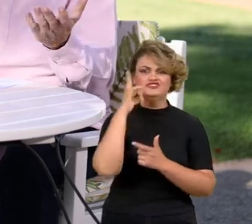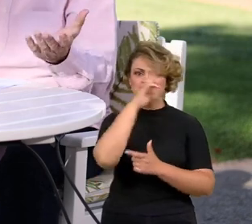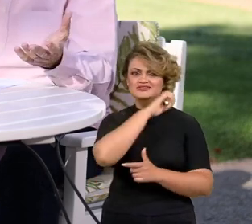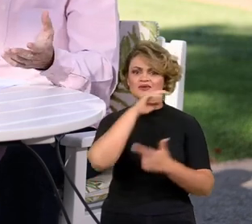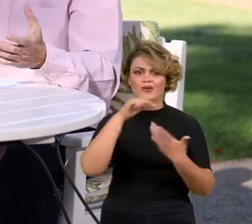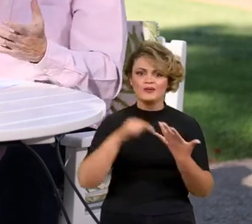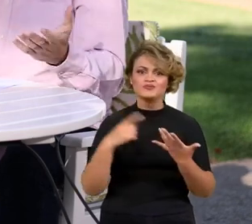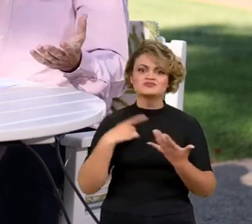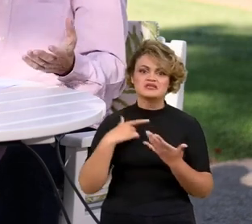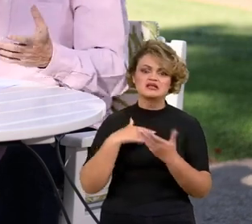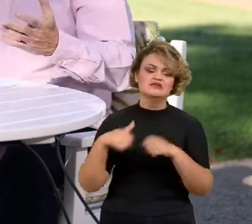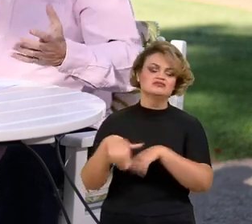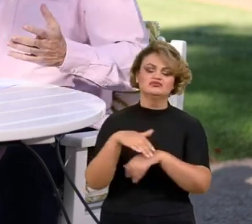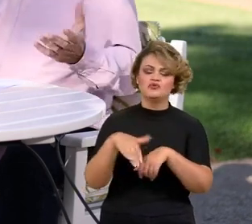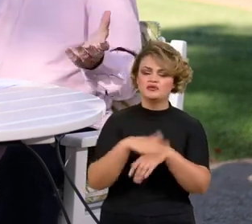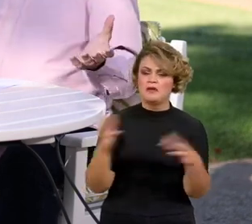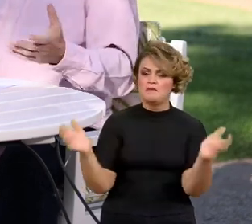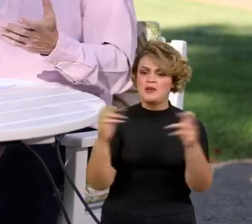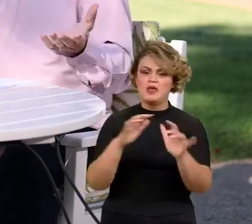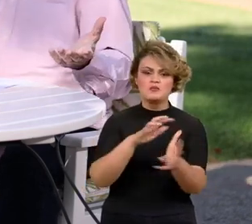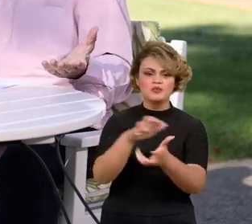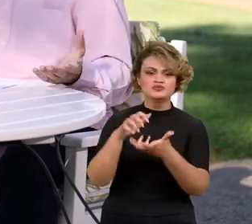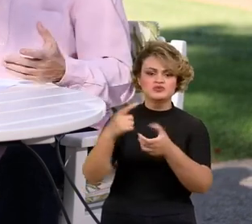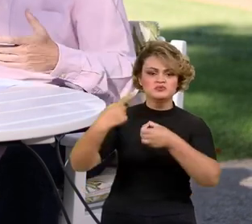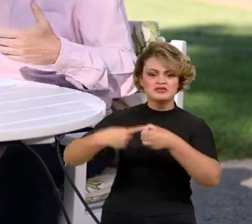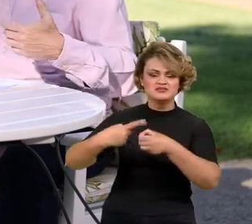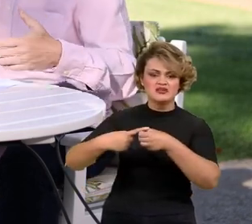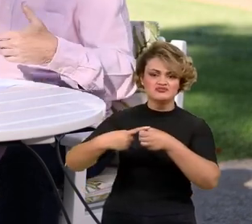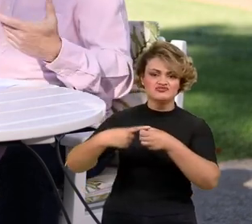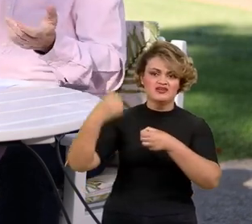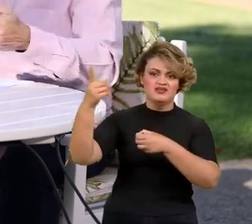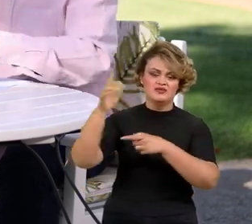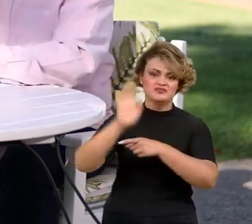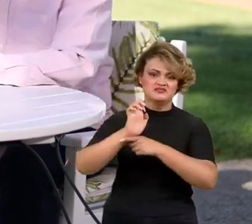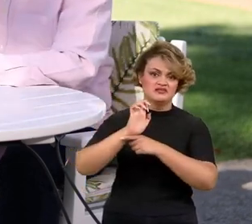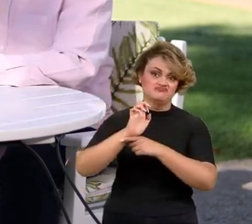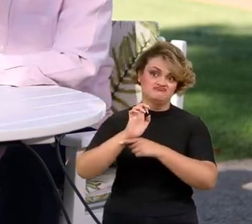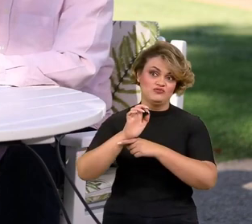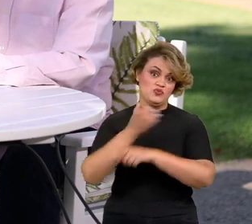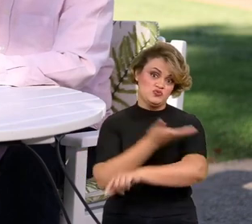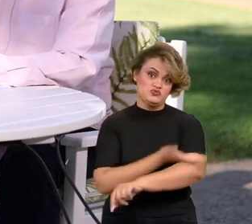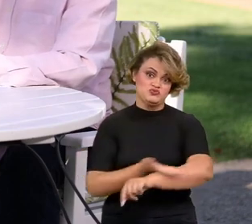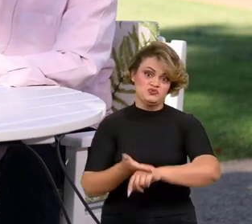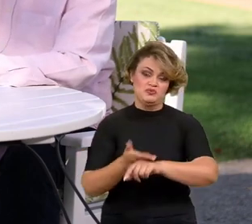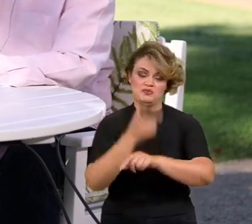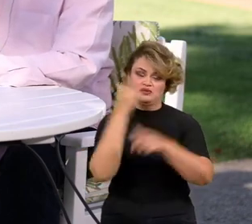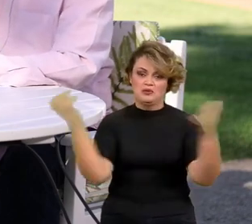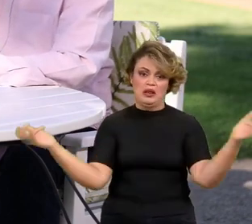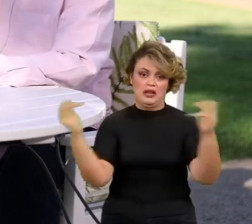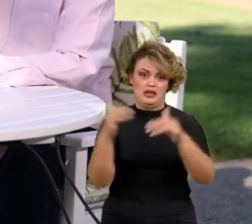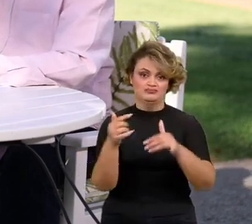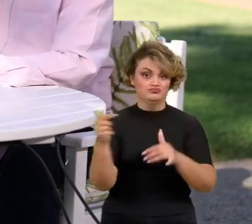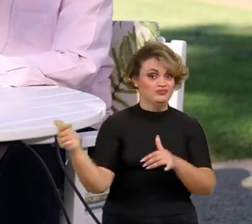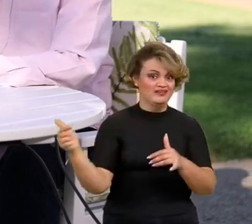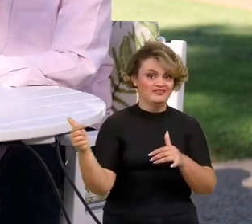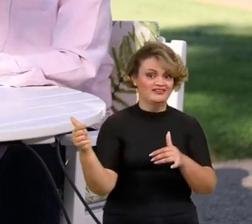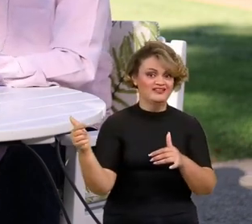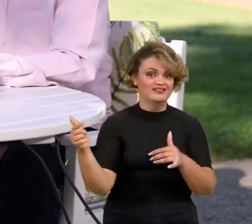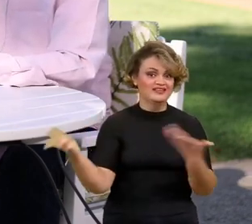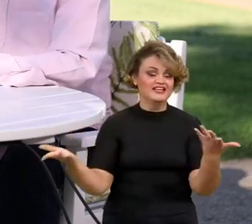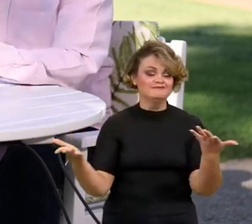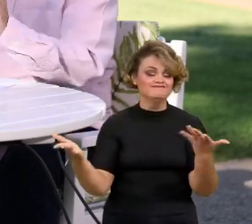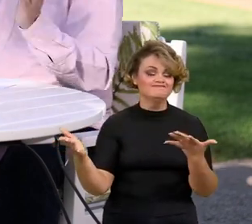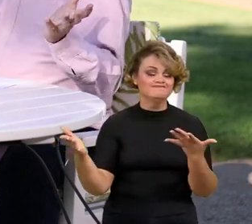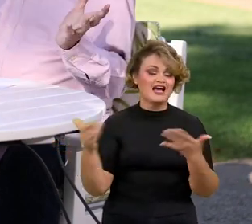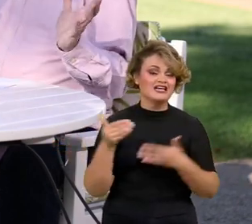mundial numa cidade que claro não tá acostumada a receber é tanta gente de fora né como é que você pensa que temos